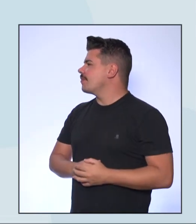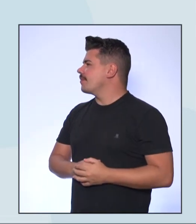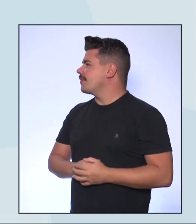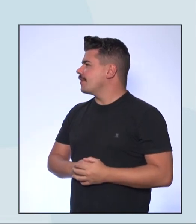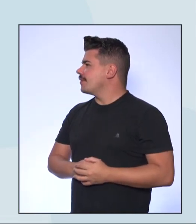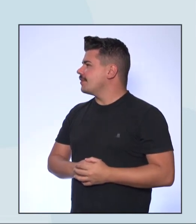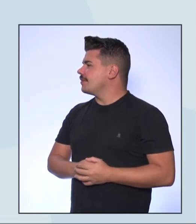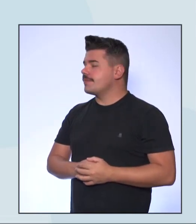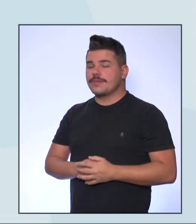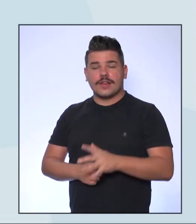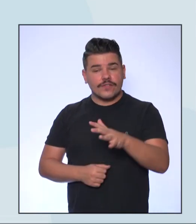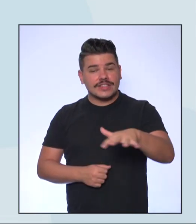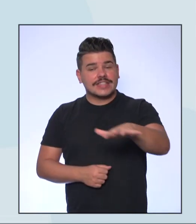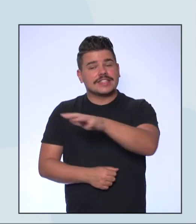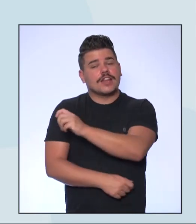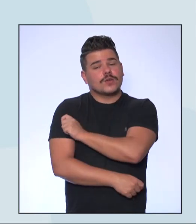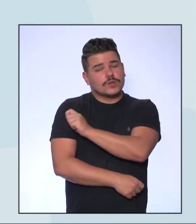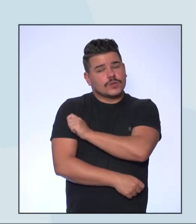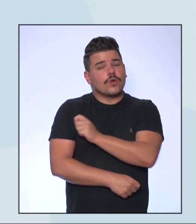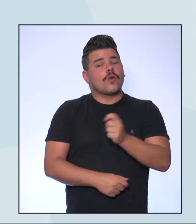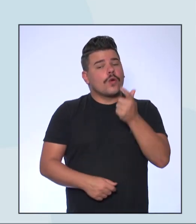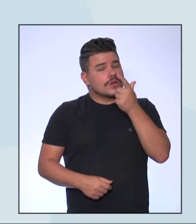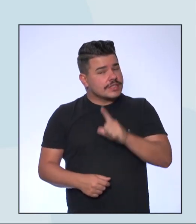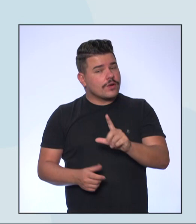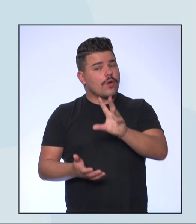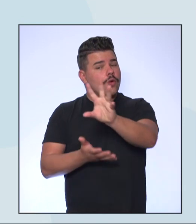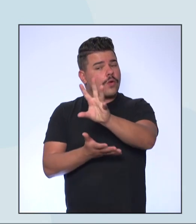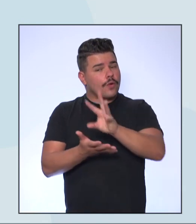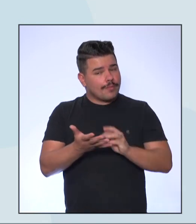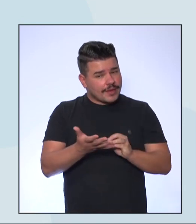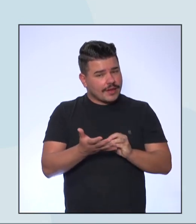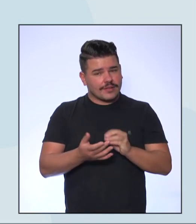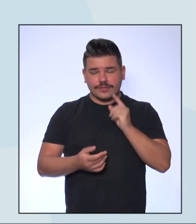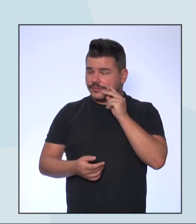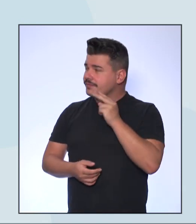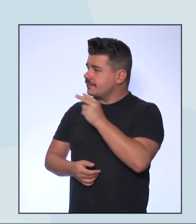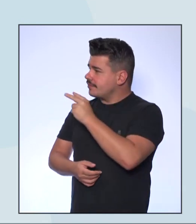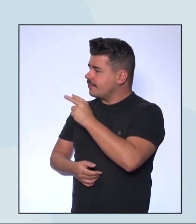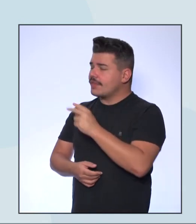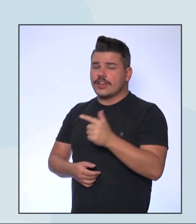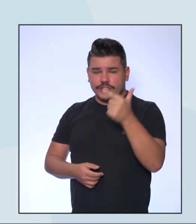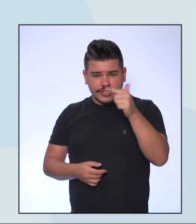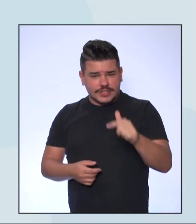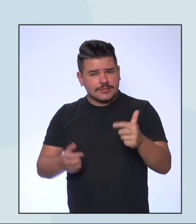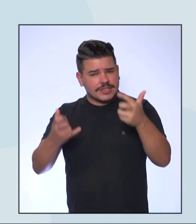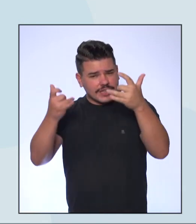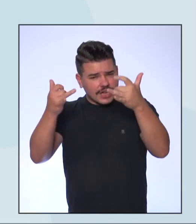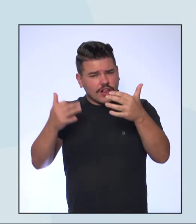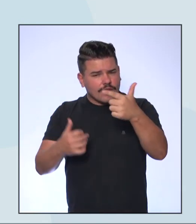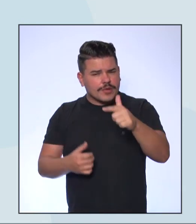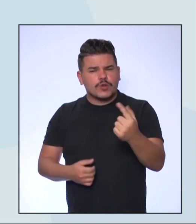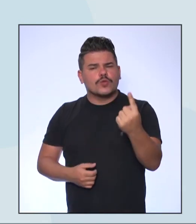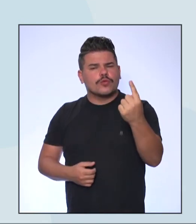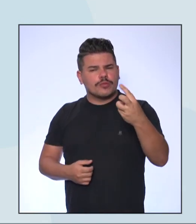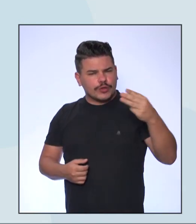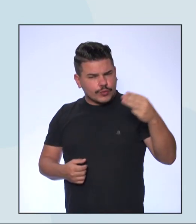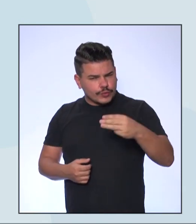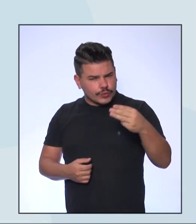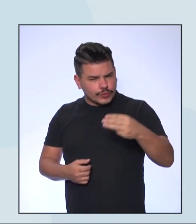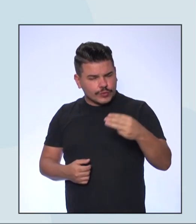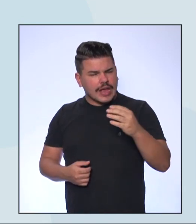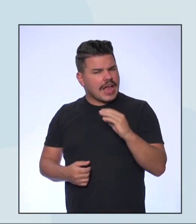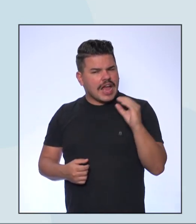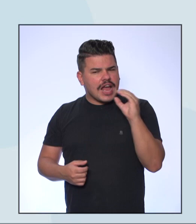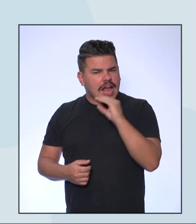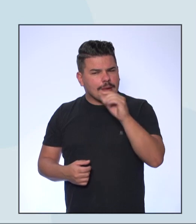possa aí, copiar, né? E a gente dá uma retomada. Ó, um minutinho aí, alguns segundinhos